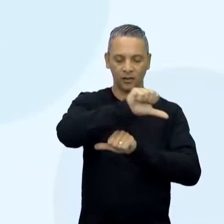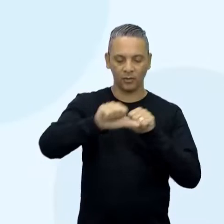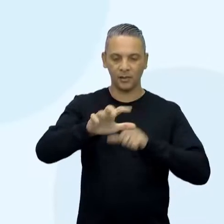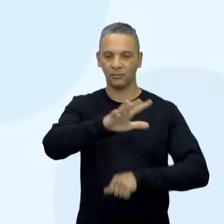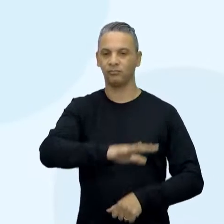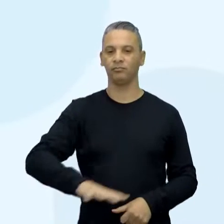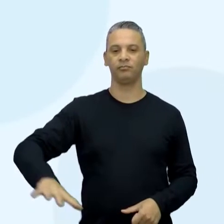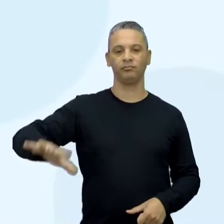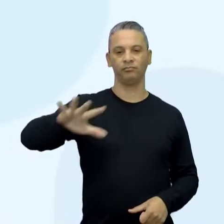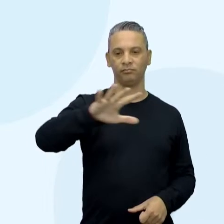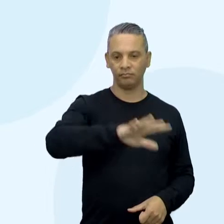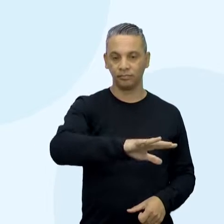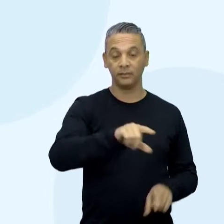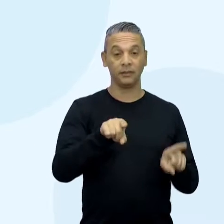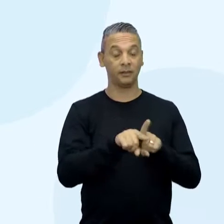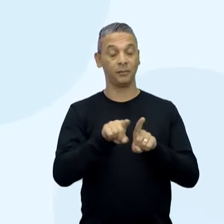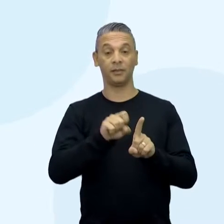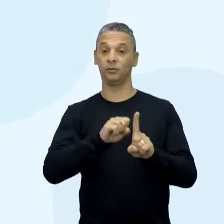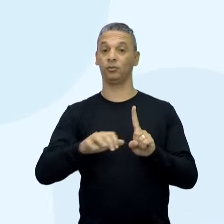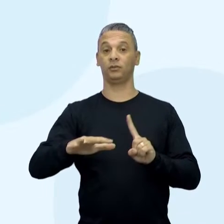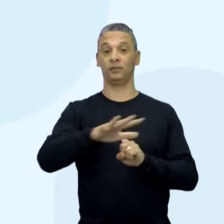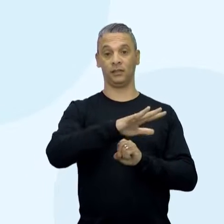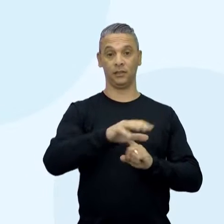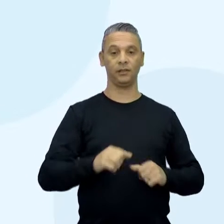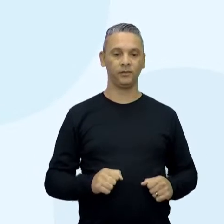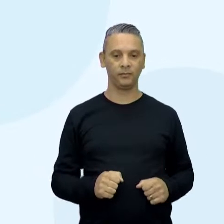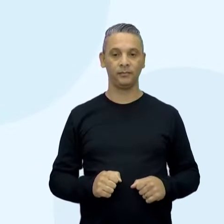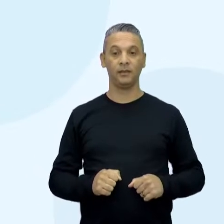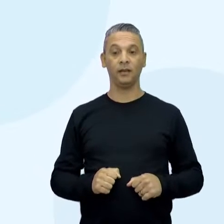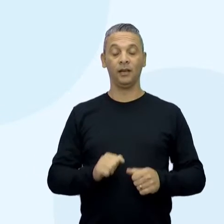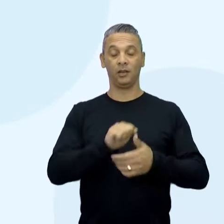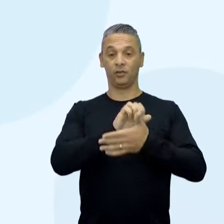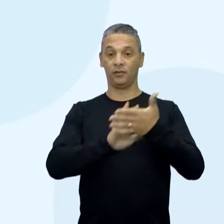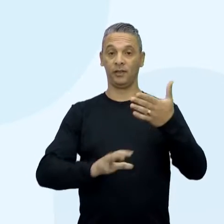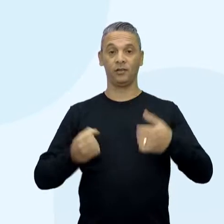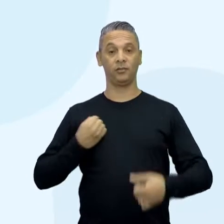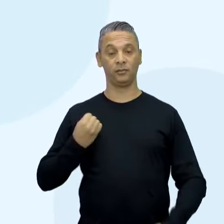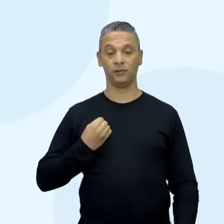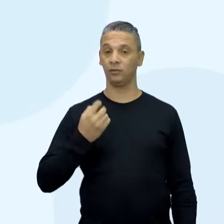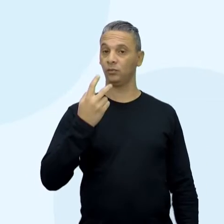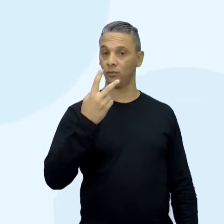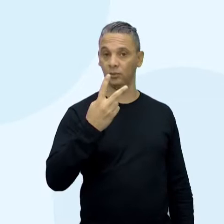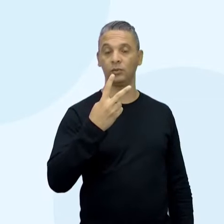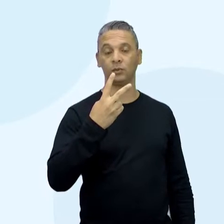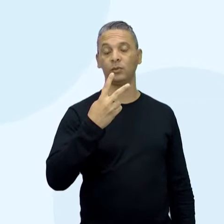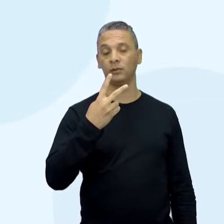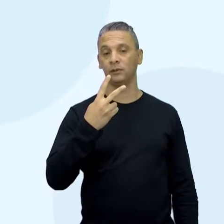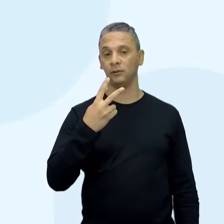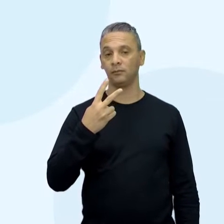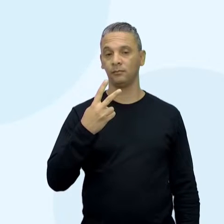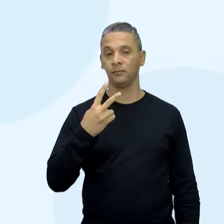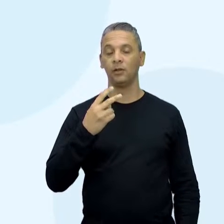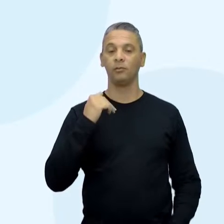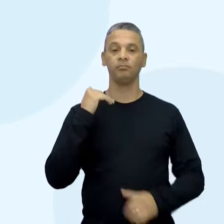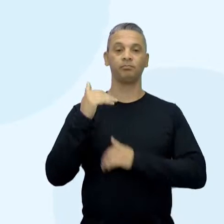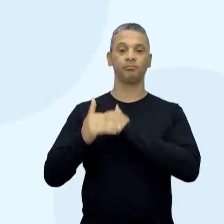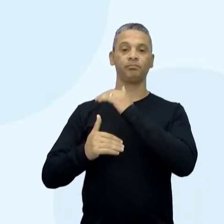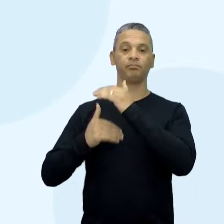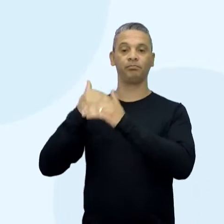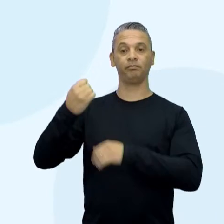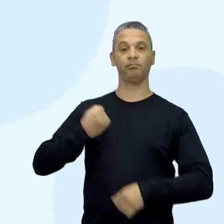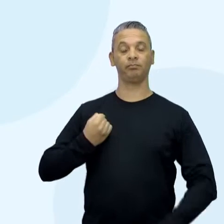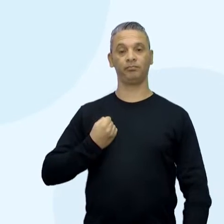espaço geográfico e sociedade. A gente já está na nossa atividade 2 e estamos aí no nosso